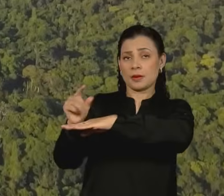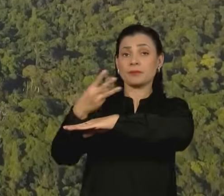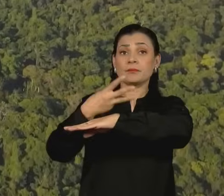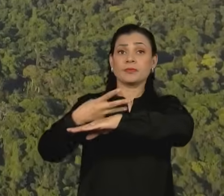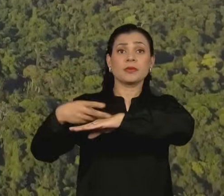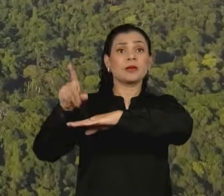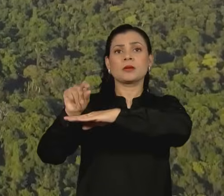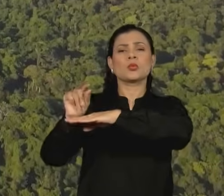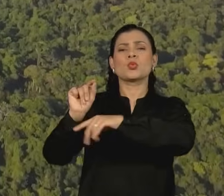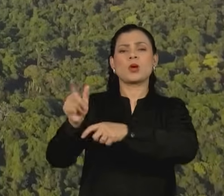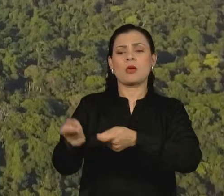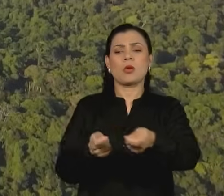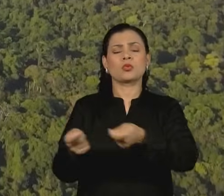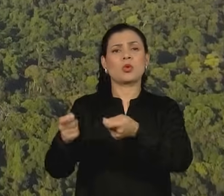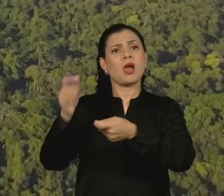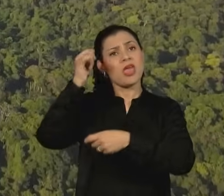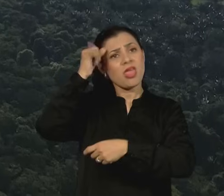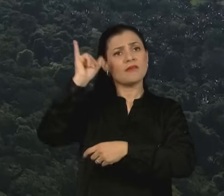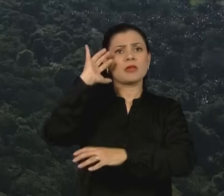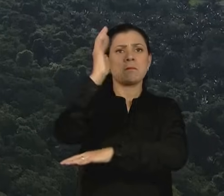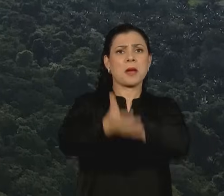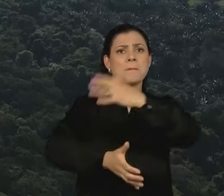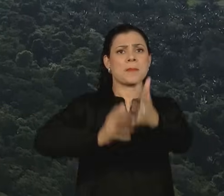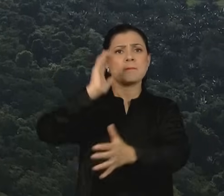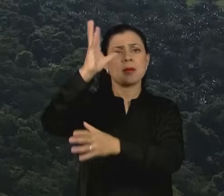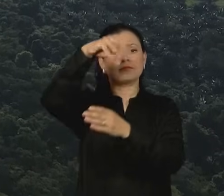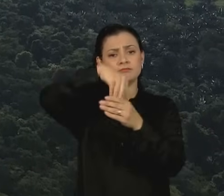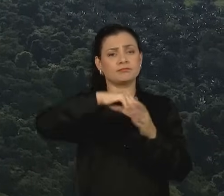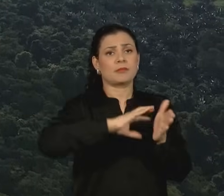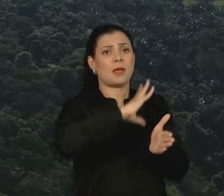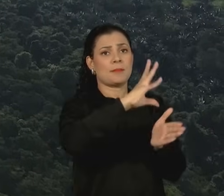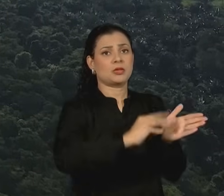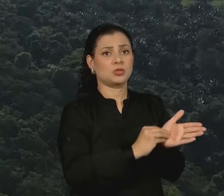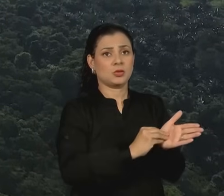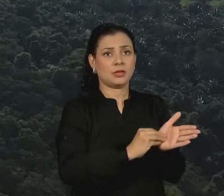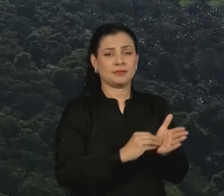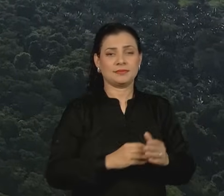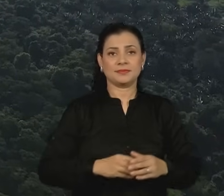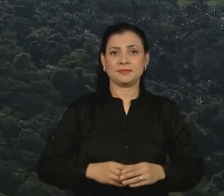controle do desmatamento ilegal na Amazônia.